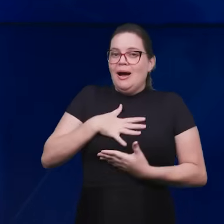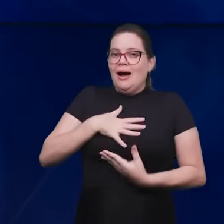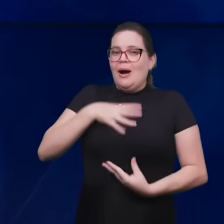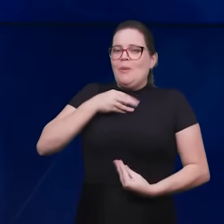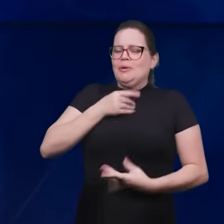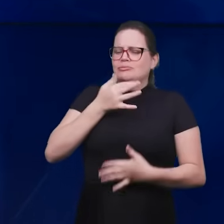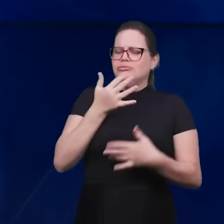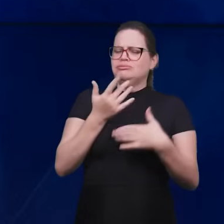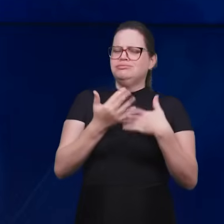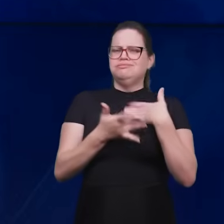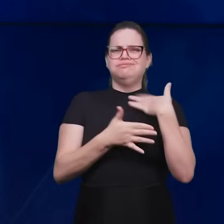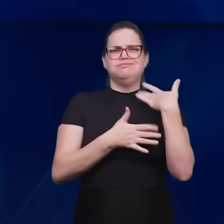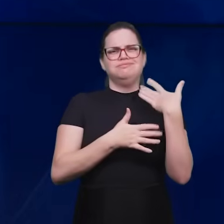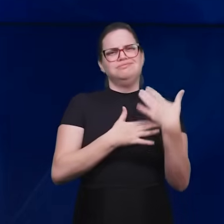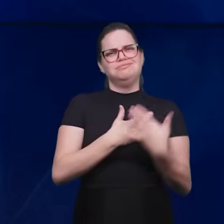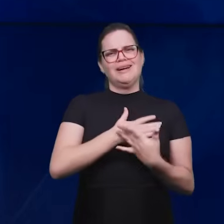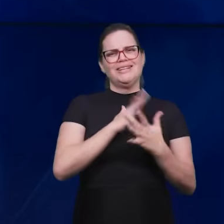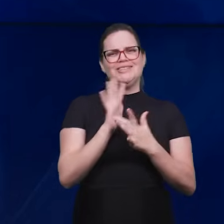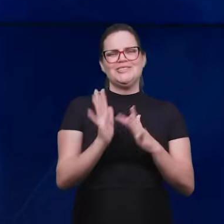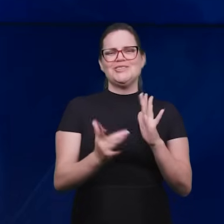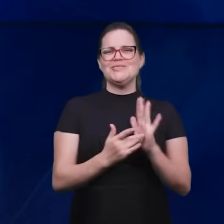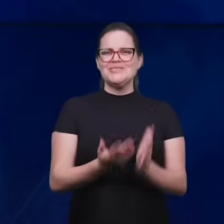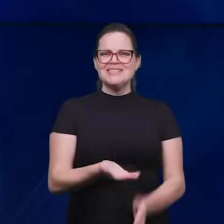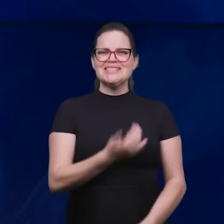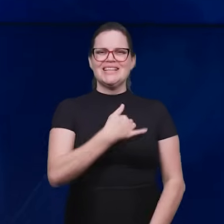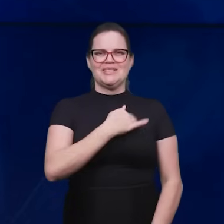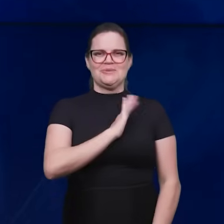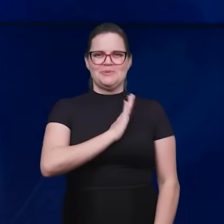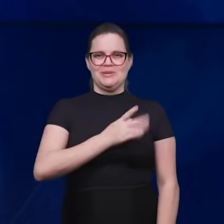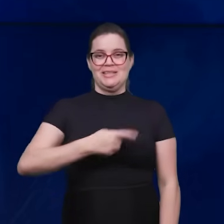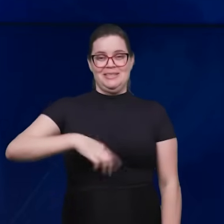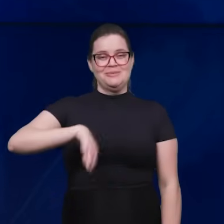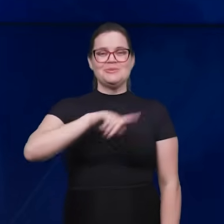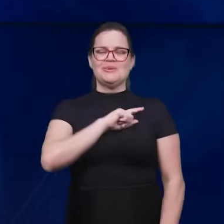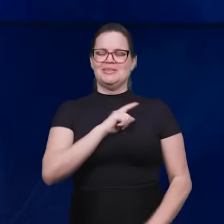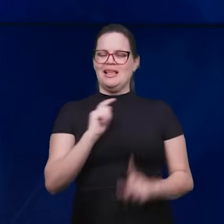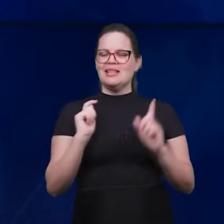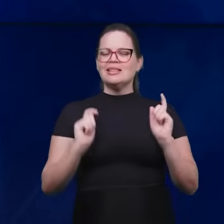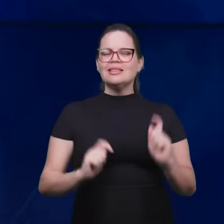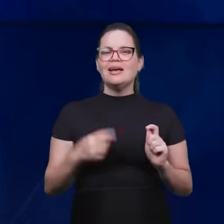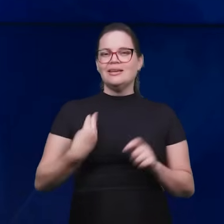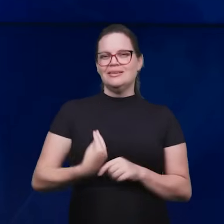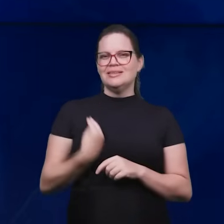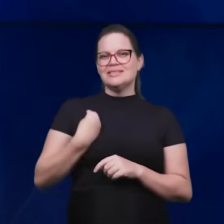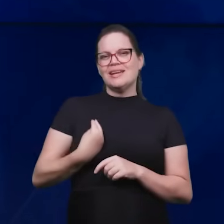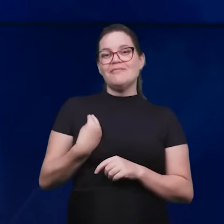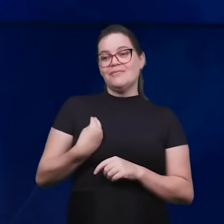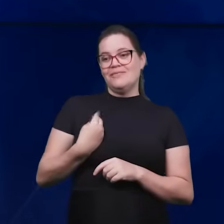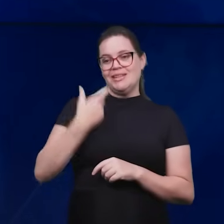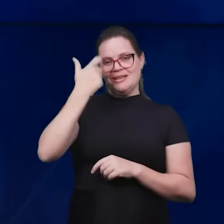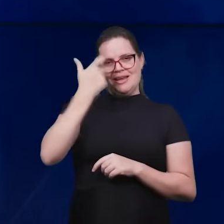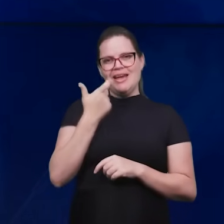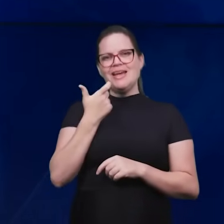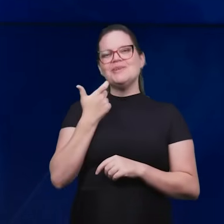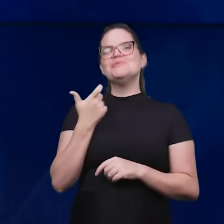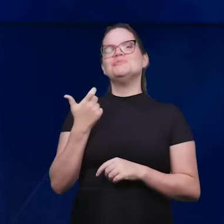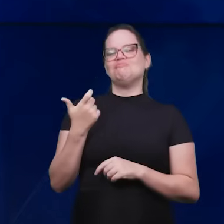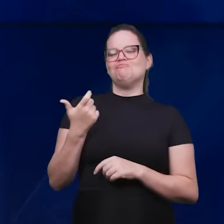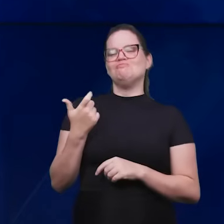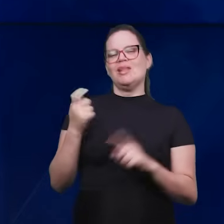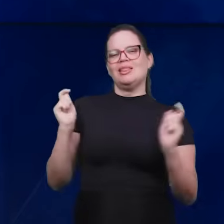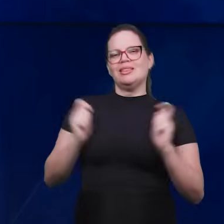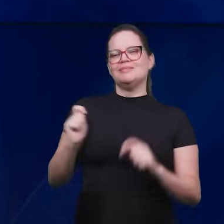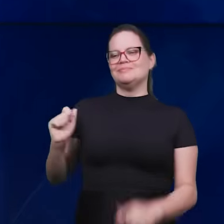possa ser um templo, que a vida possa ser esse templo onde o Senhor é